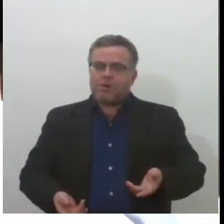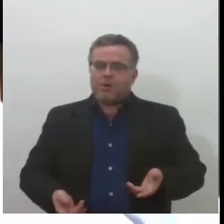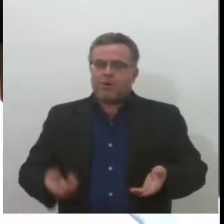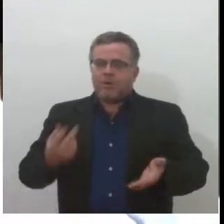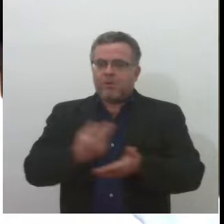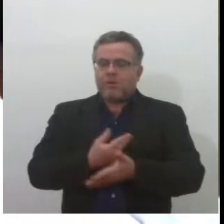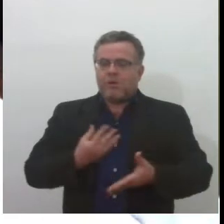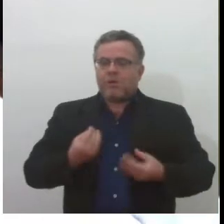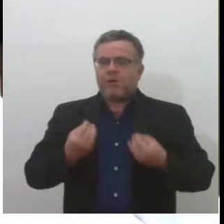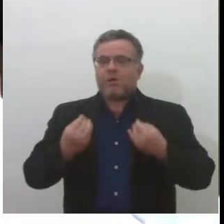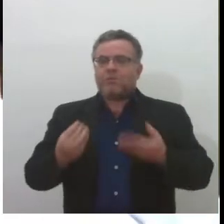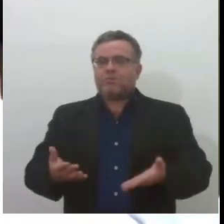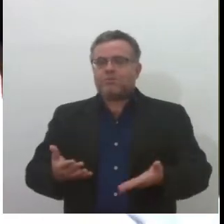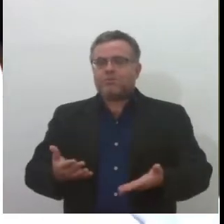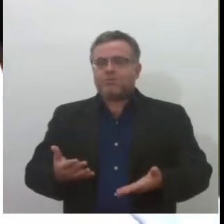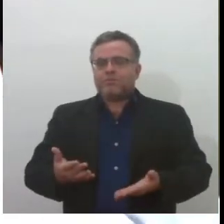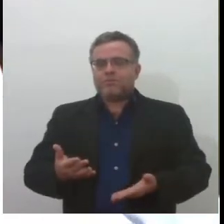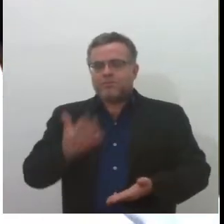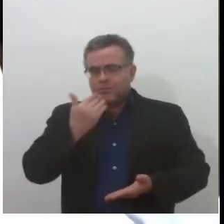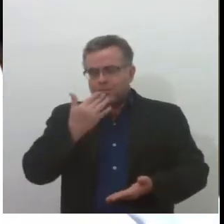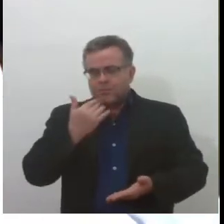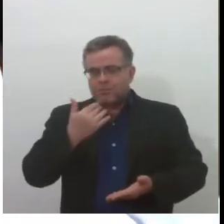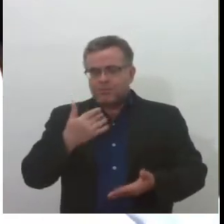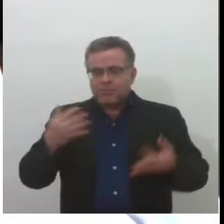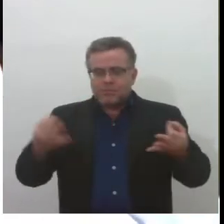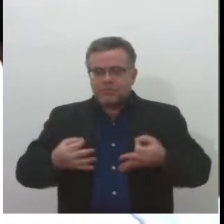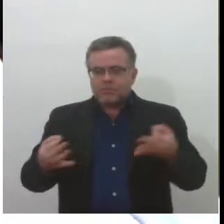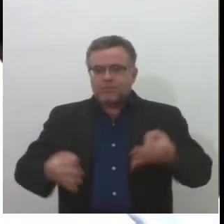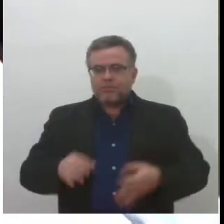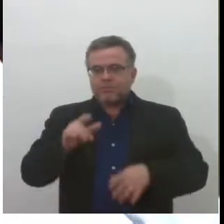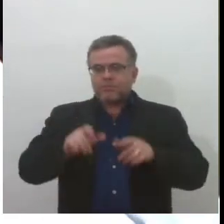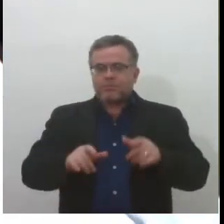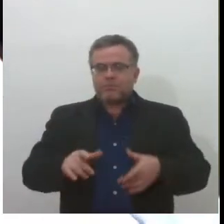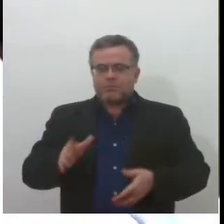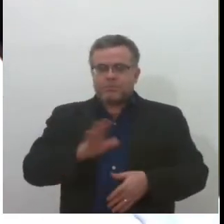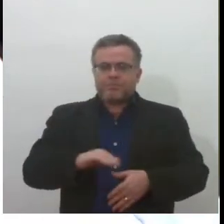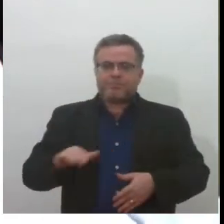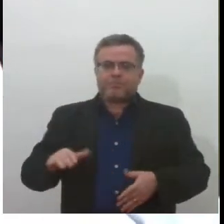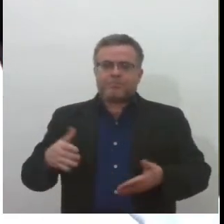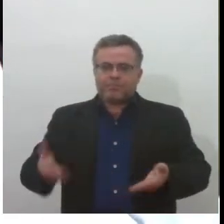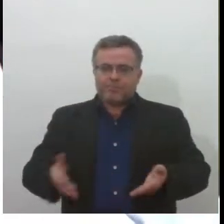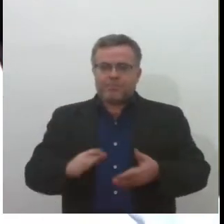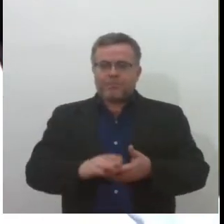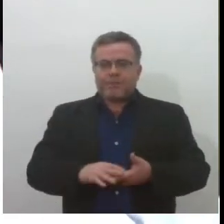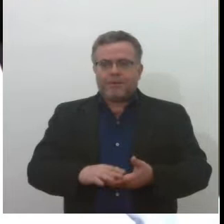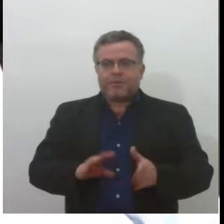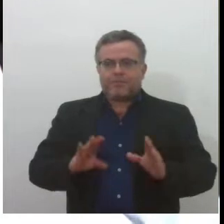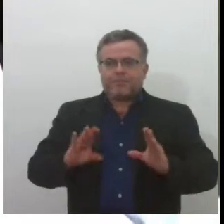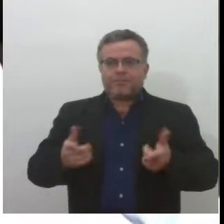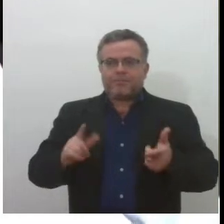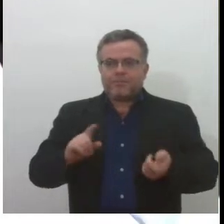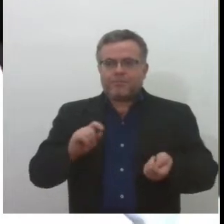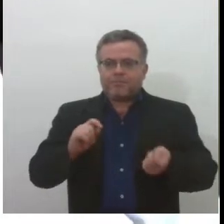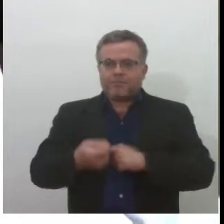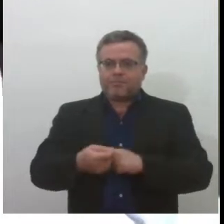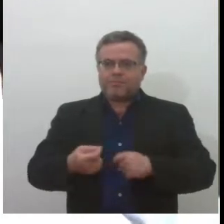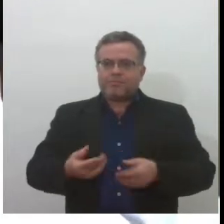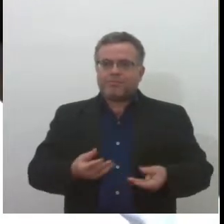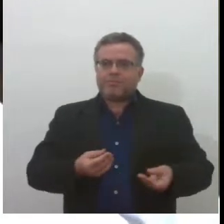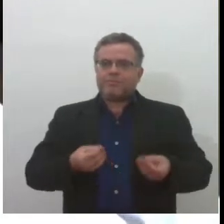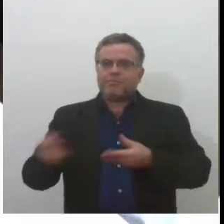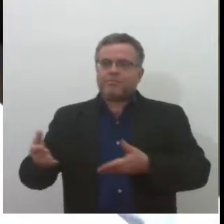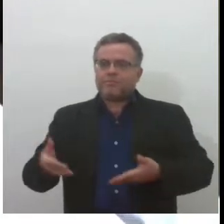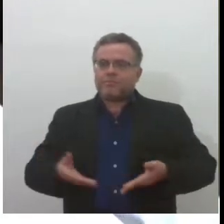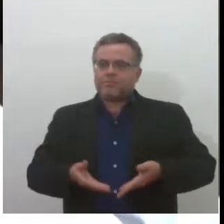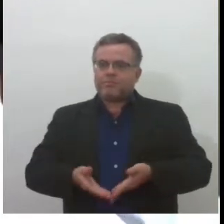nutrir crianças nessa faixa etária inclusive existe adaptação que o próprio organismo faz e quando